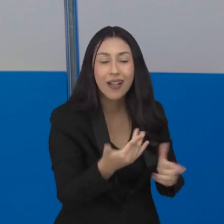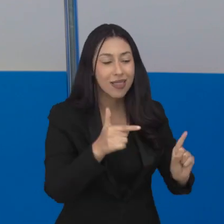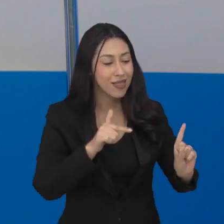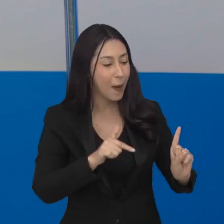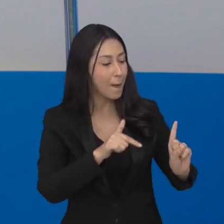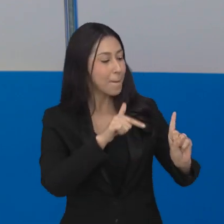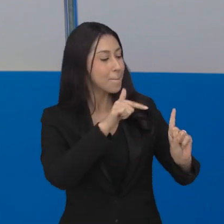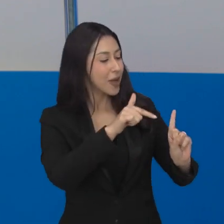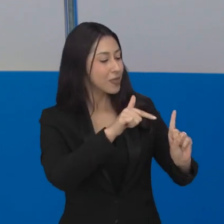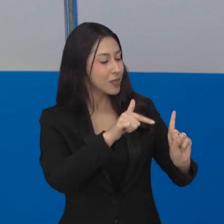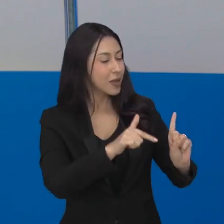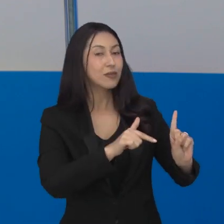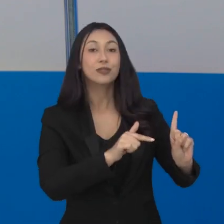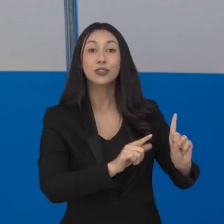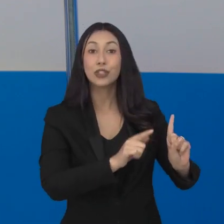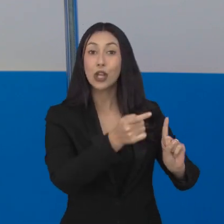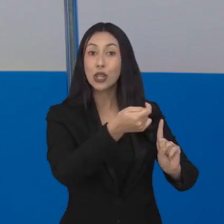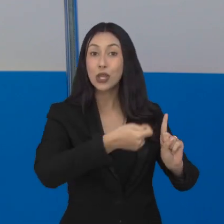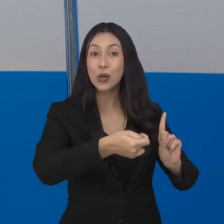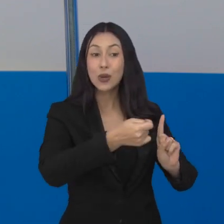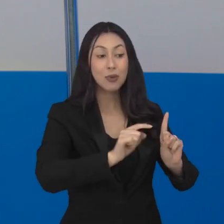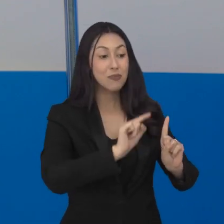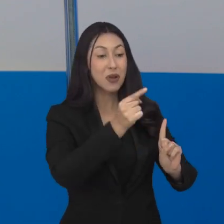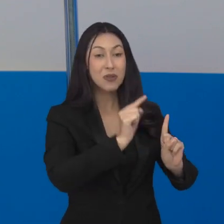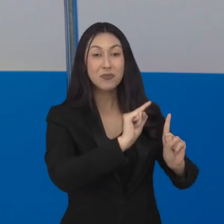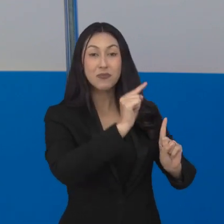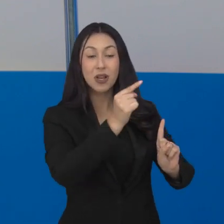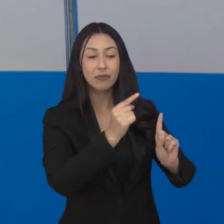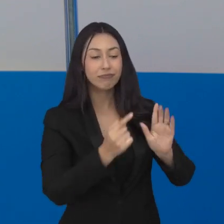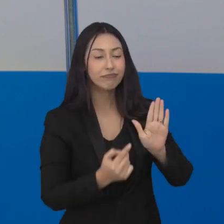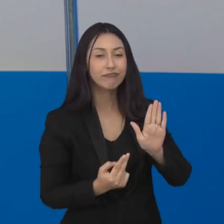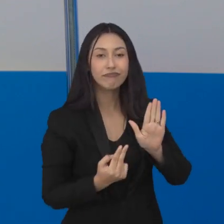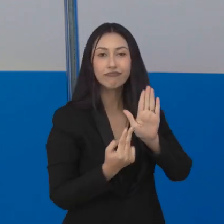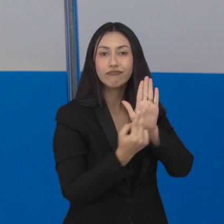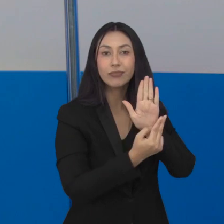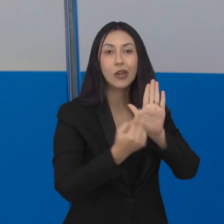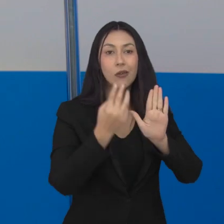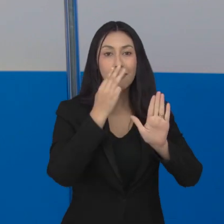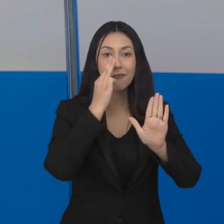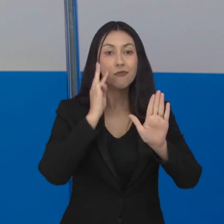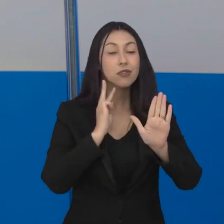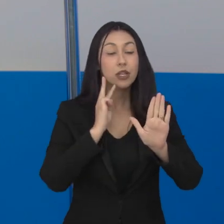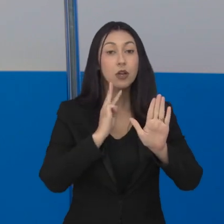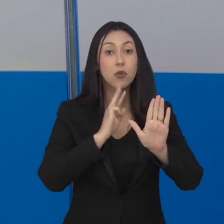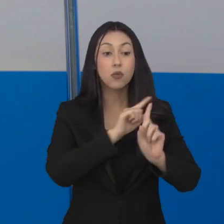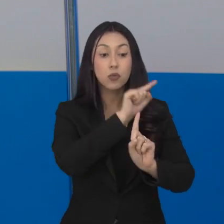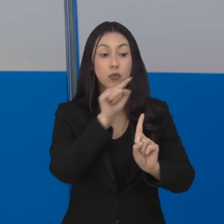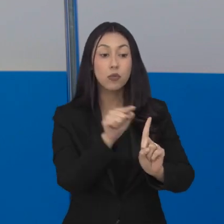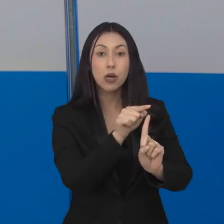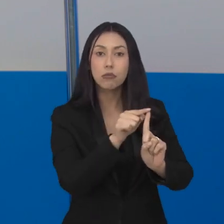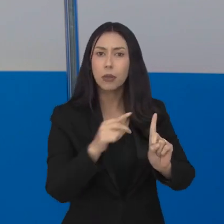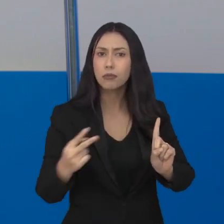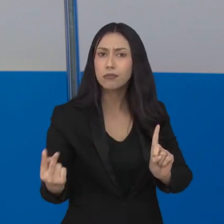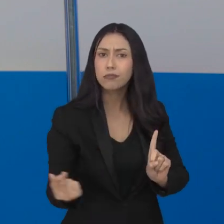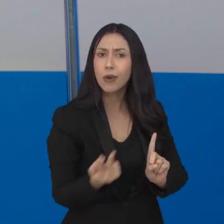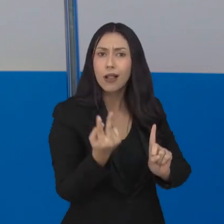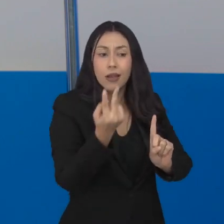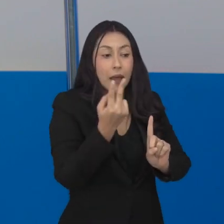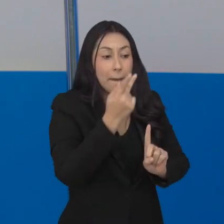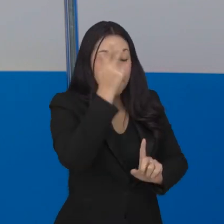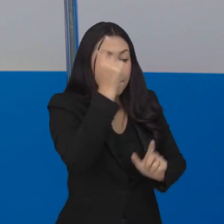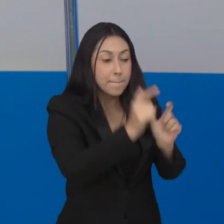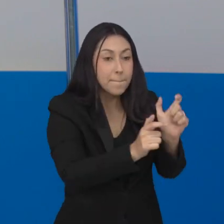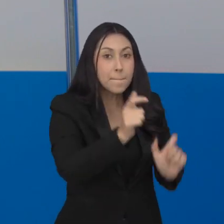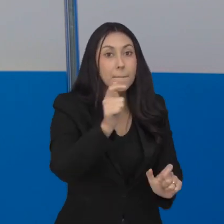Câmara, a Medalha de Mérito da Economia Criativa. Apresentado pelo vereador Walter Hayashi, a ideia do projeto é valorizar iniciativas